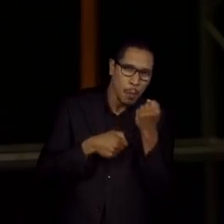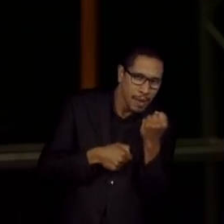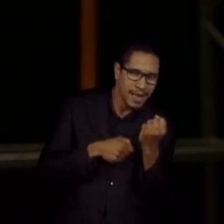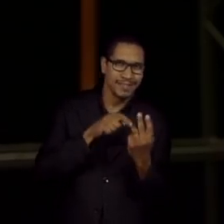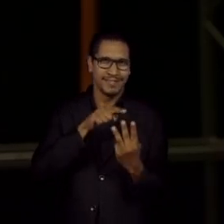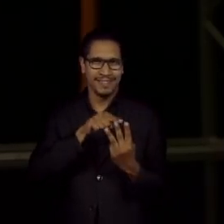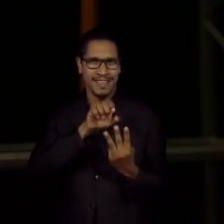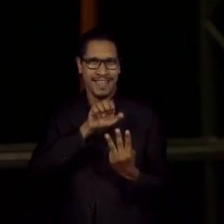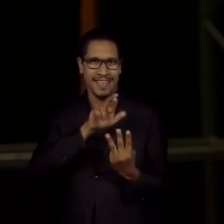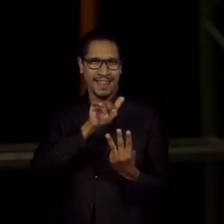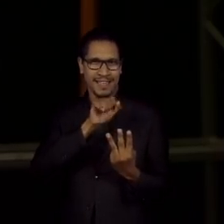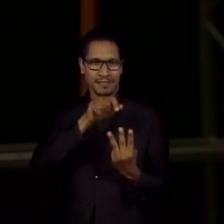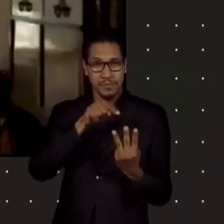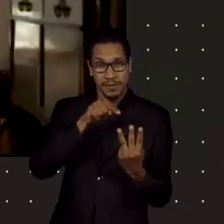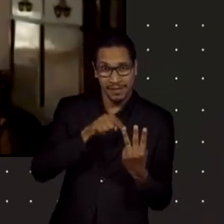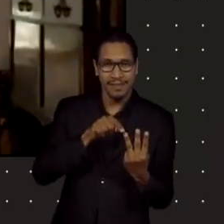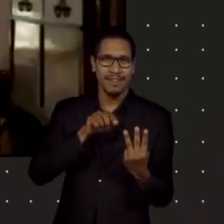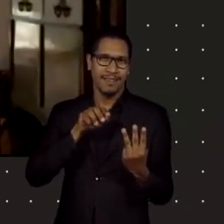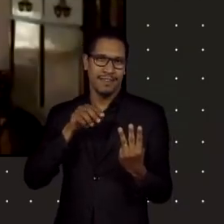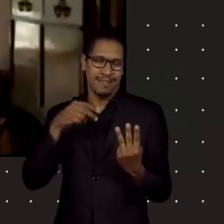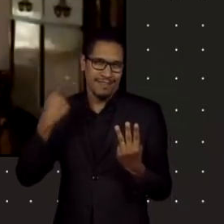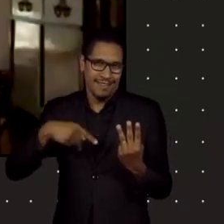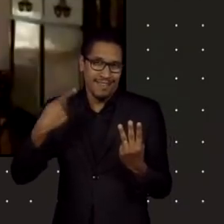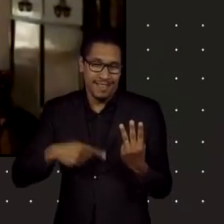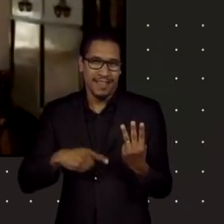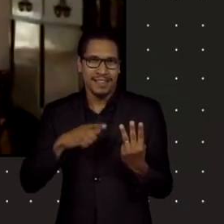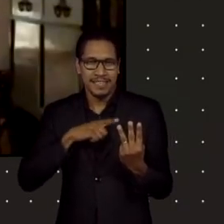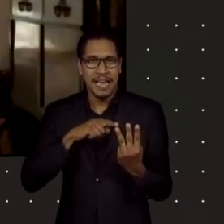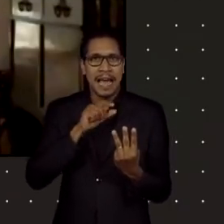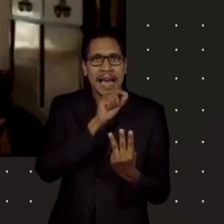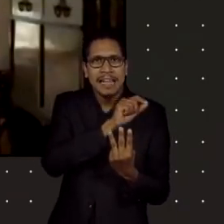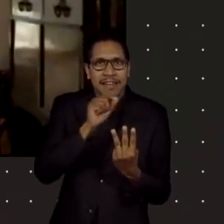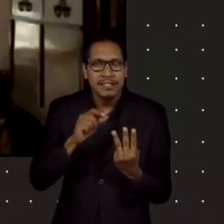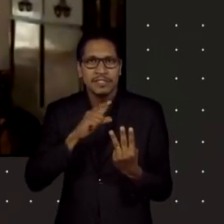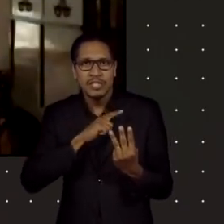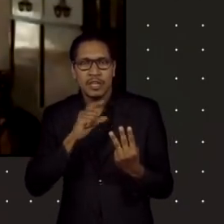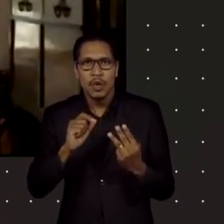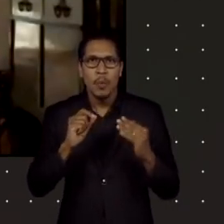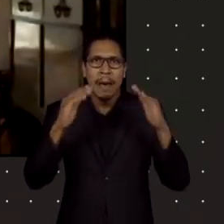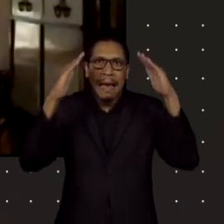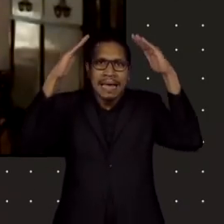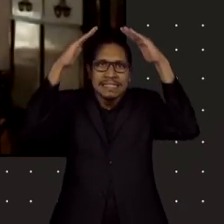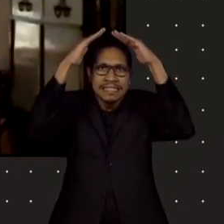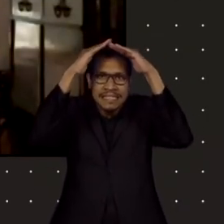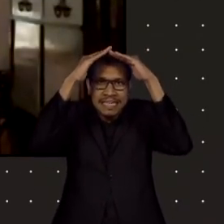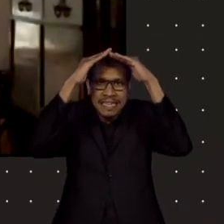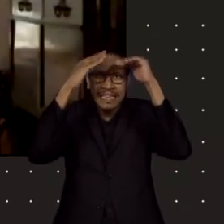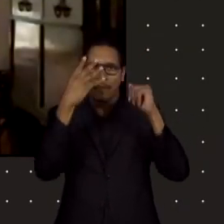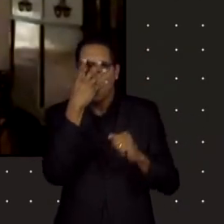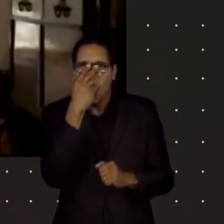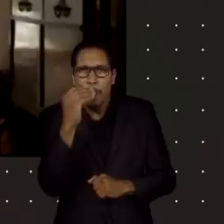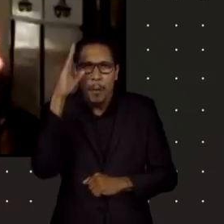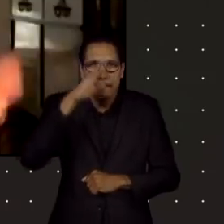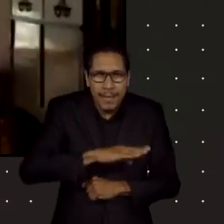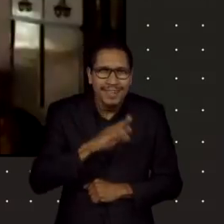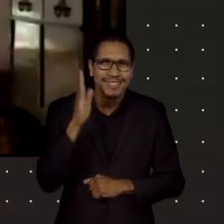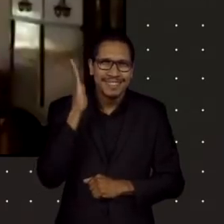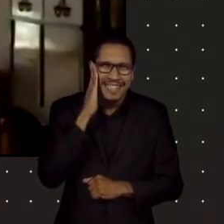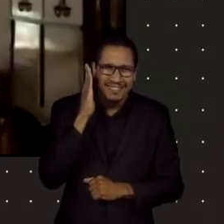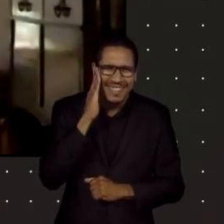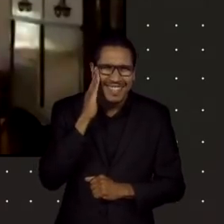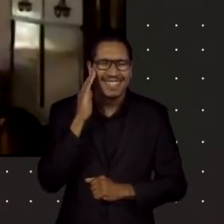cada um aparecia numa casinha assim, um de lobo mau, era a história do lobo mau, era uma história não sei o